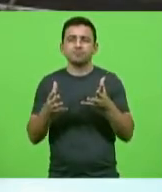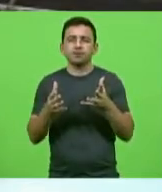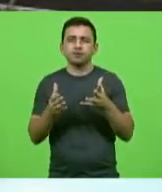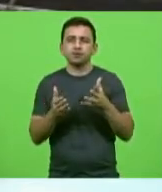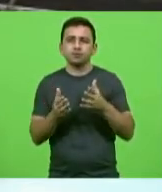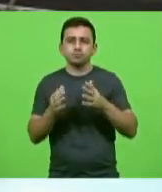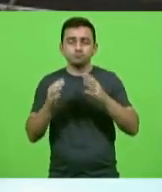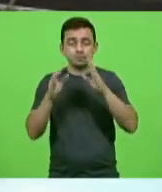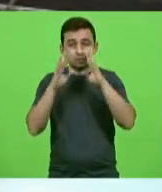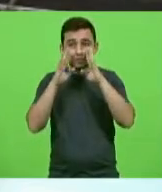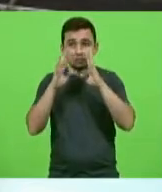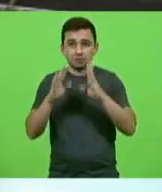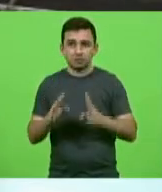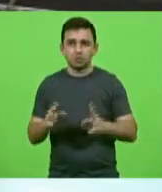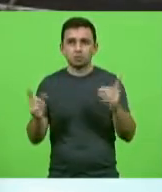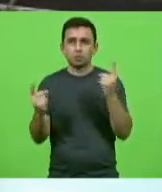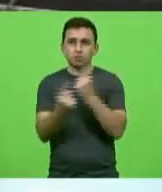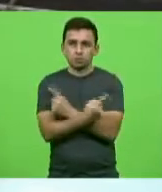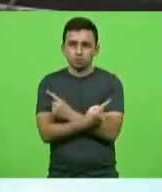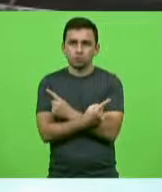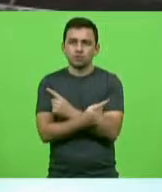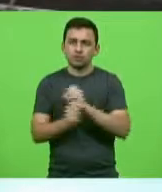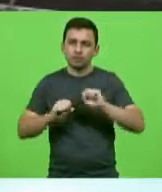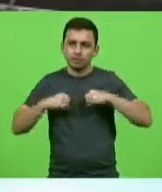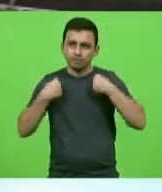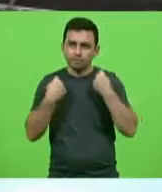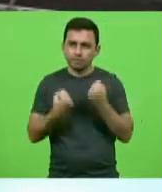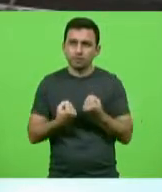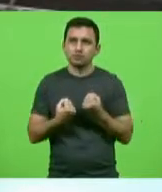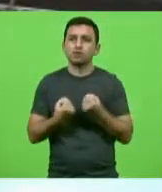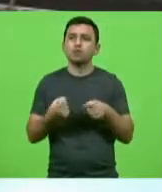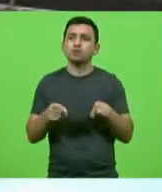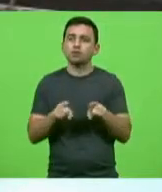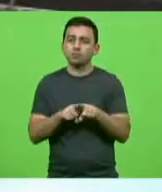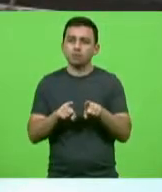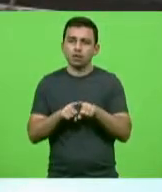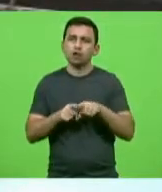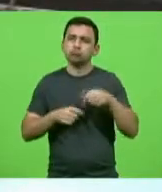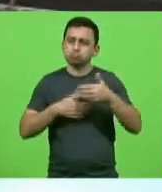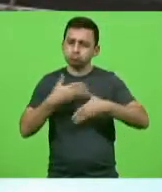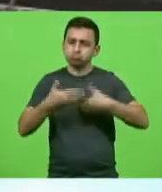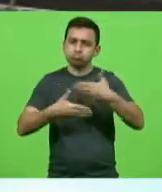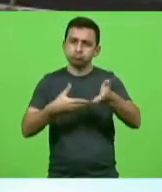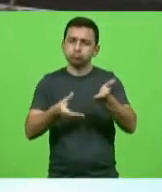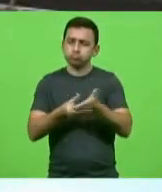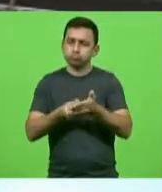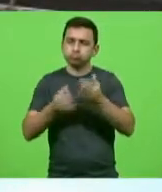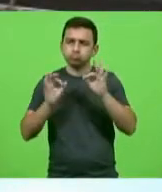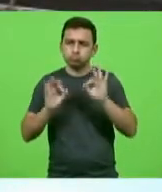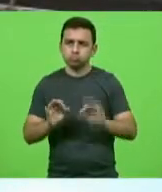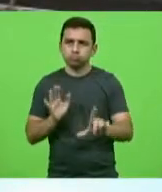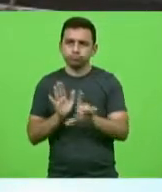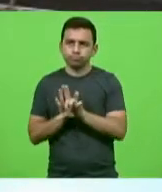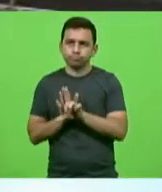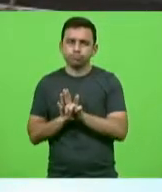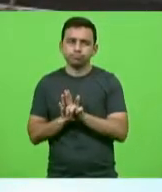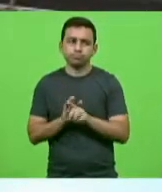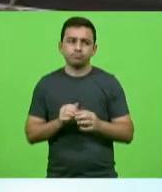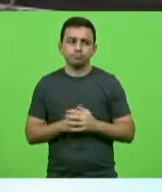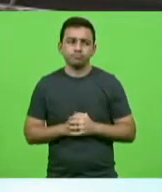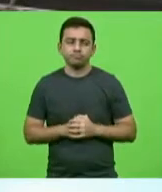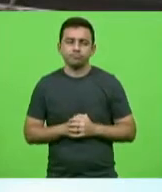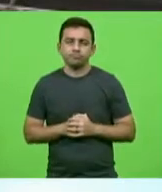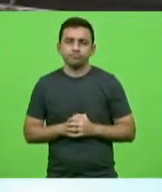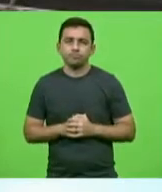escorreita observância do contraditório, ampla defesa e o devido processo legal, a bem